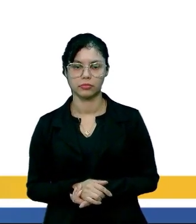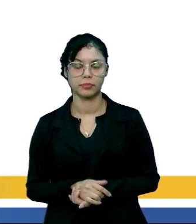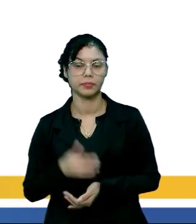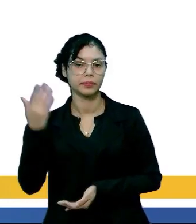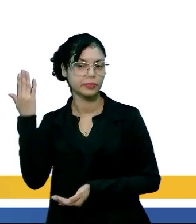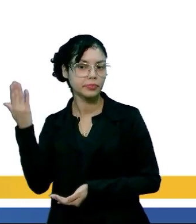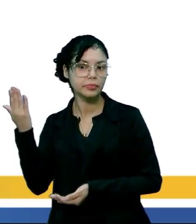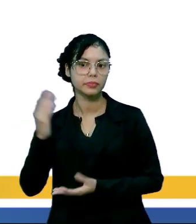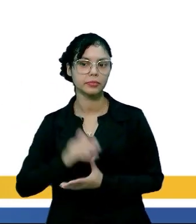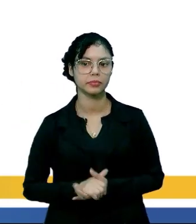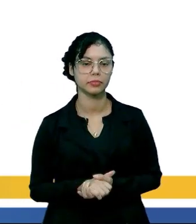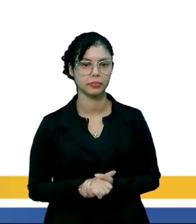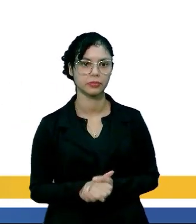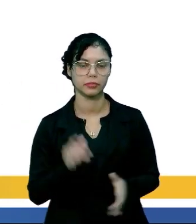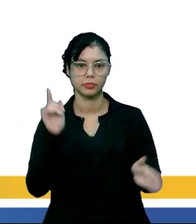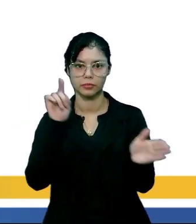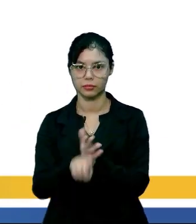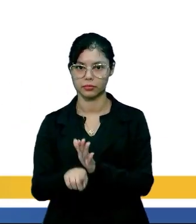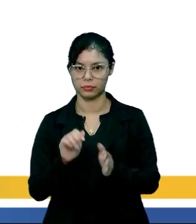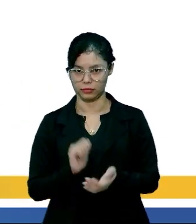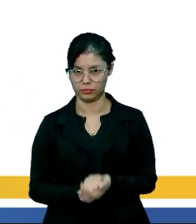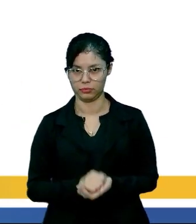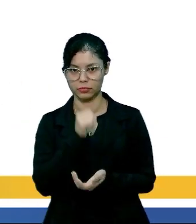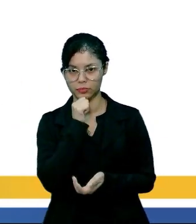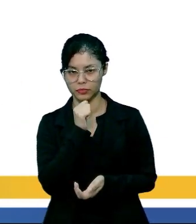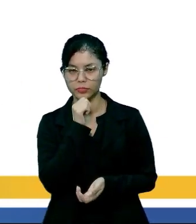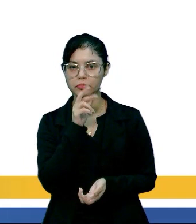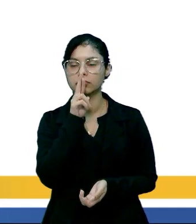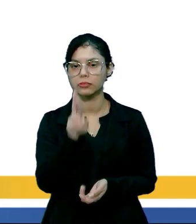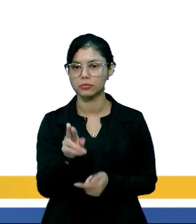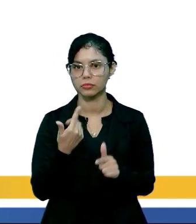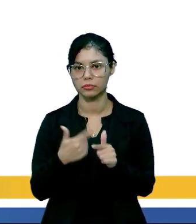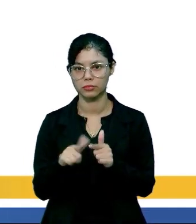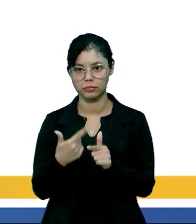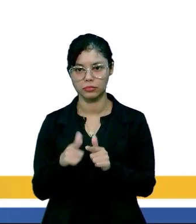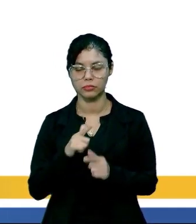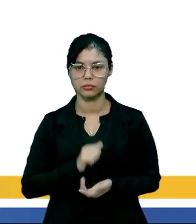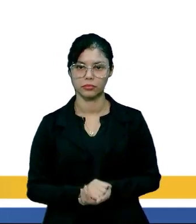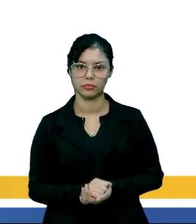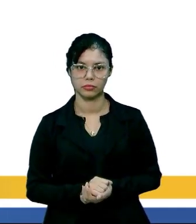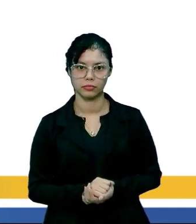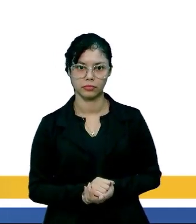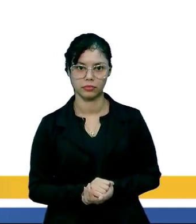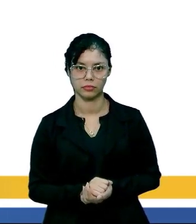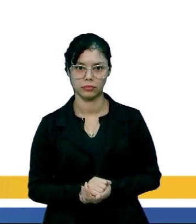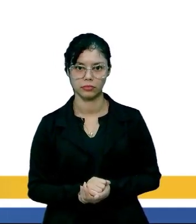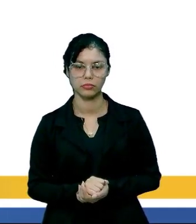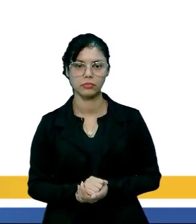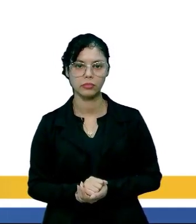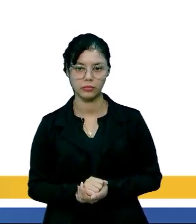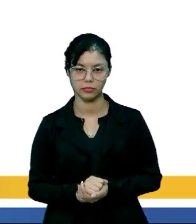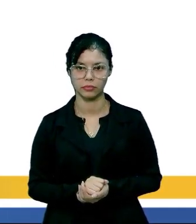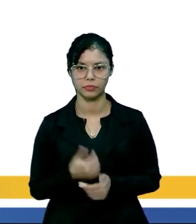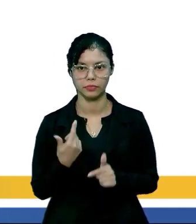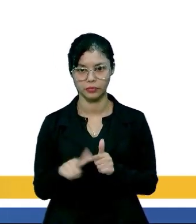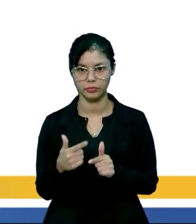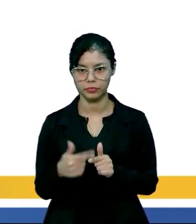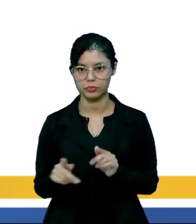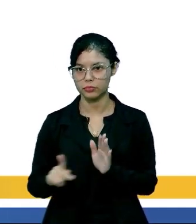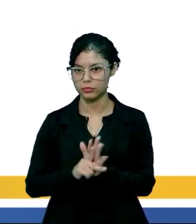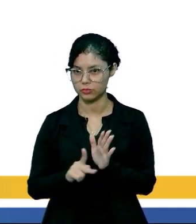Olha aí. Essa questão, eu vou deixar bem escrito para vocês, tá? Essa questão consiste em